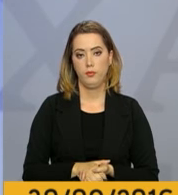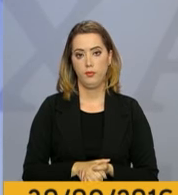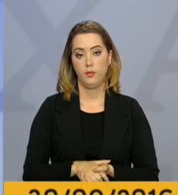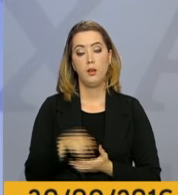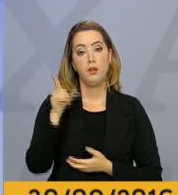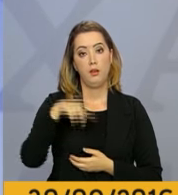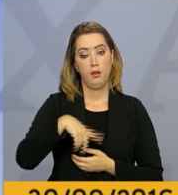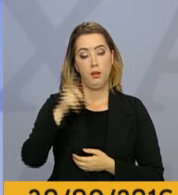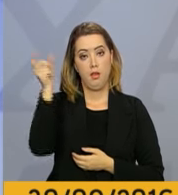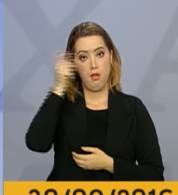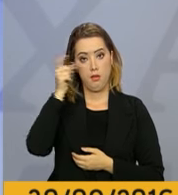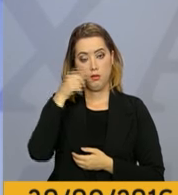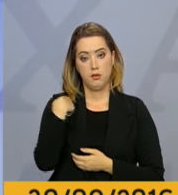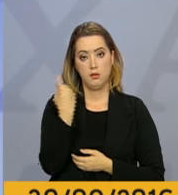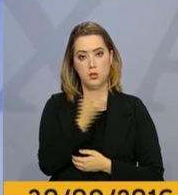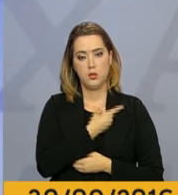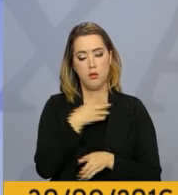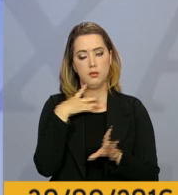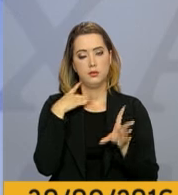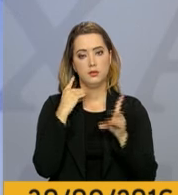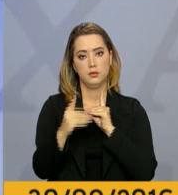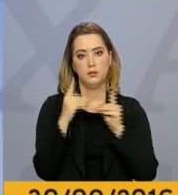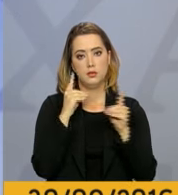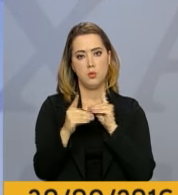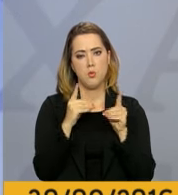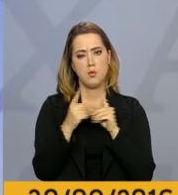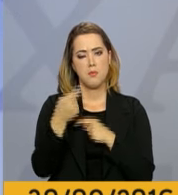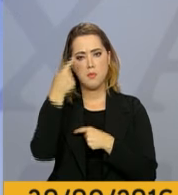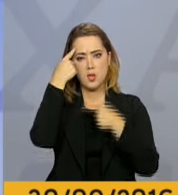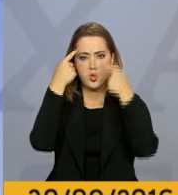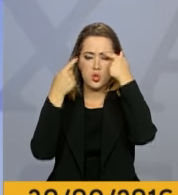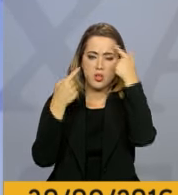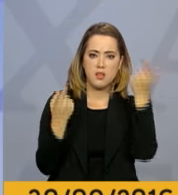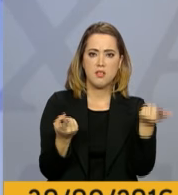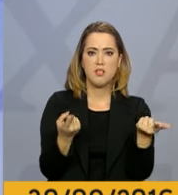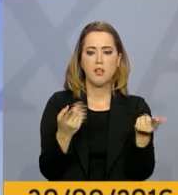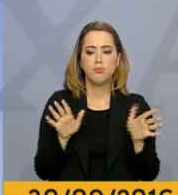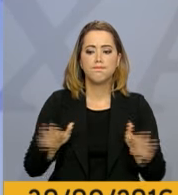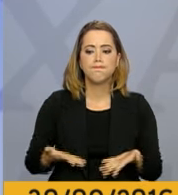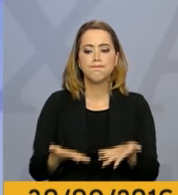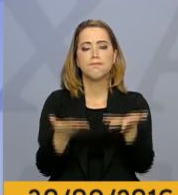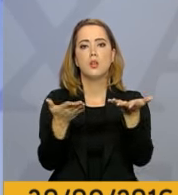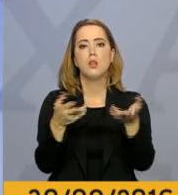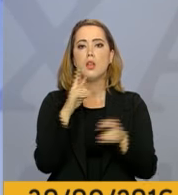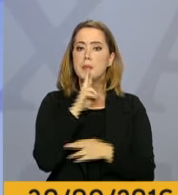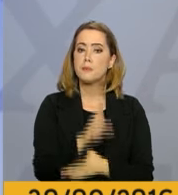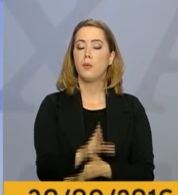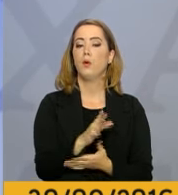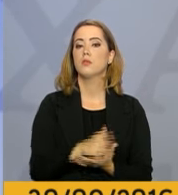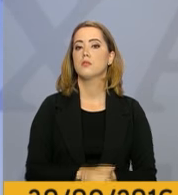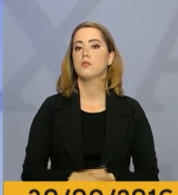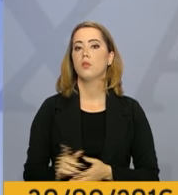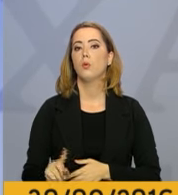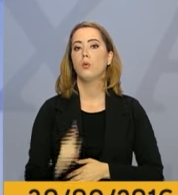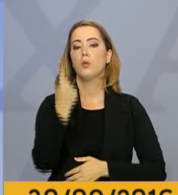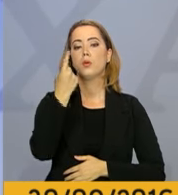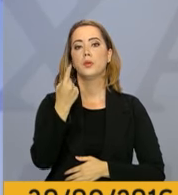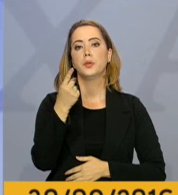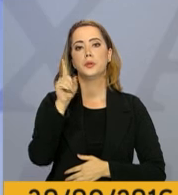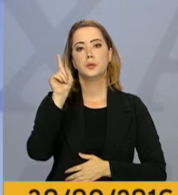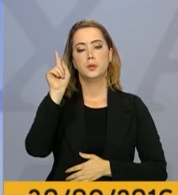vejam como o debate, o lançamento de ideias produz efeitos. Um primeiro efeito, é